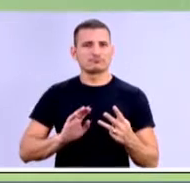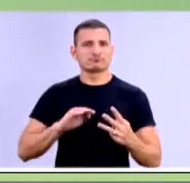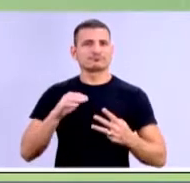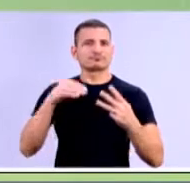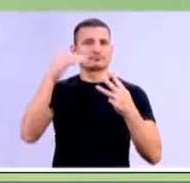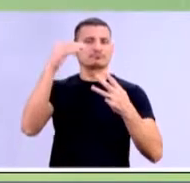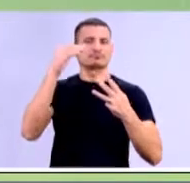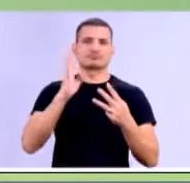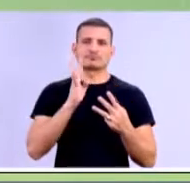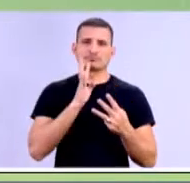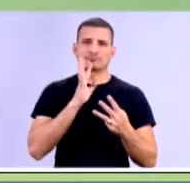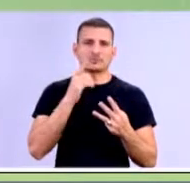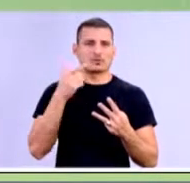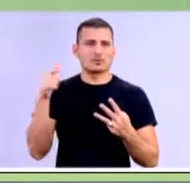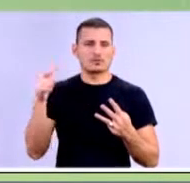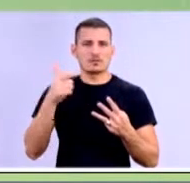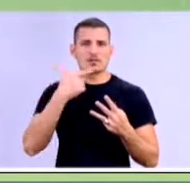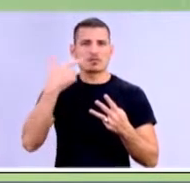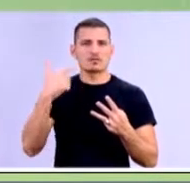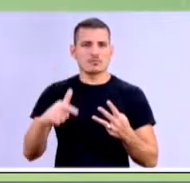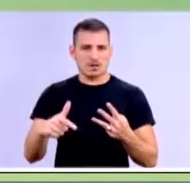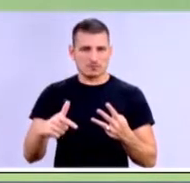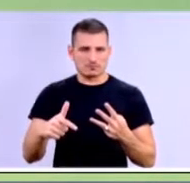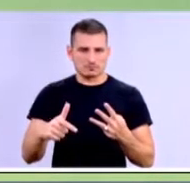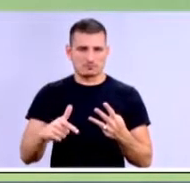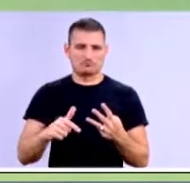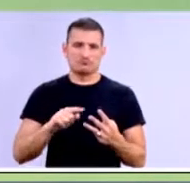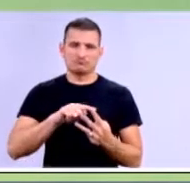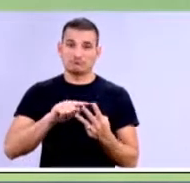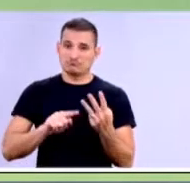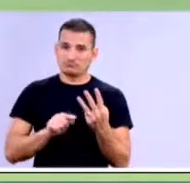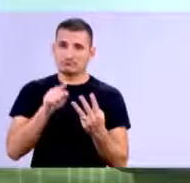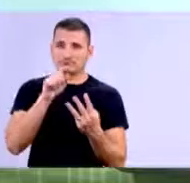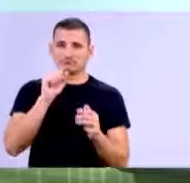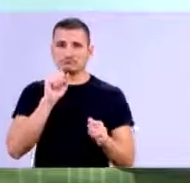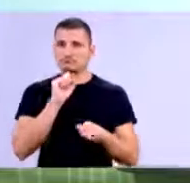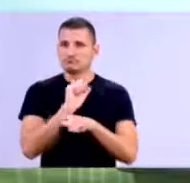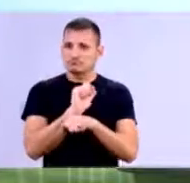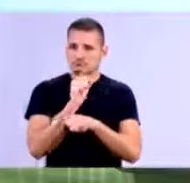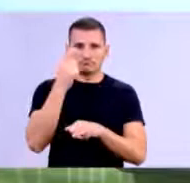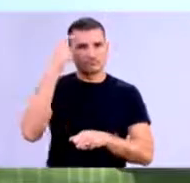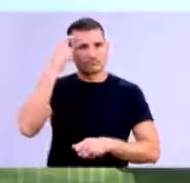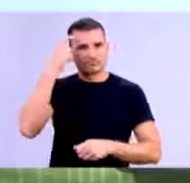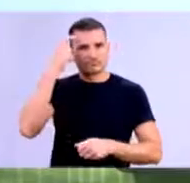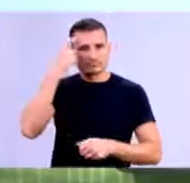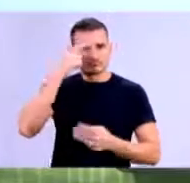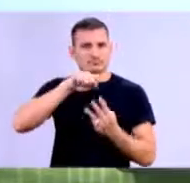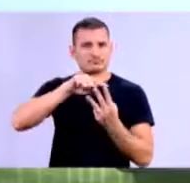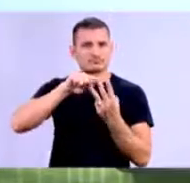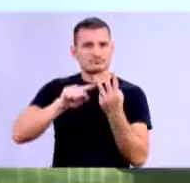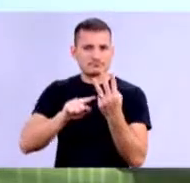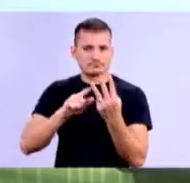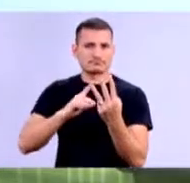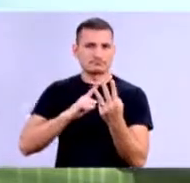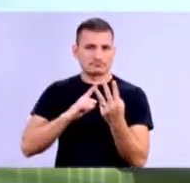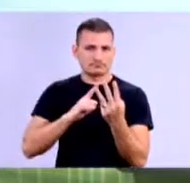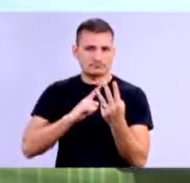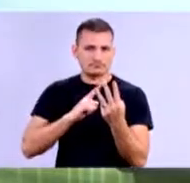outras linguagens. Você já pode parar para pensar aí 3